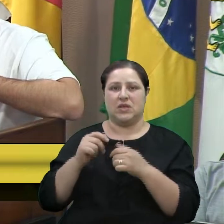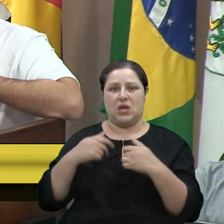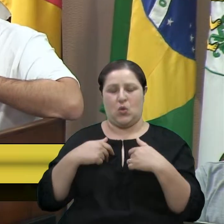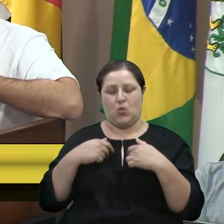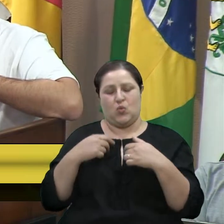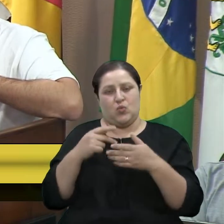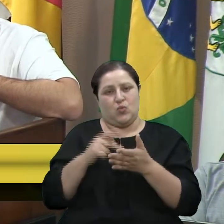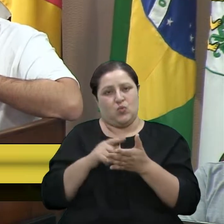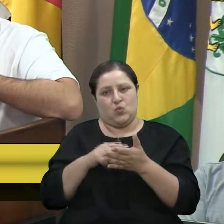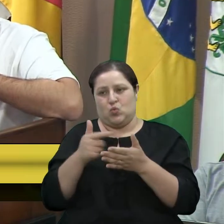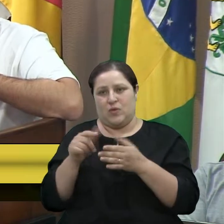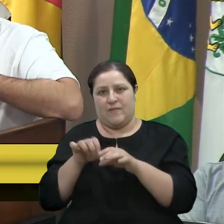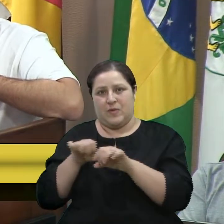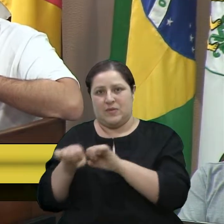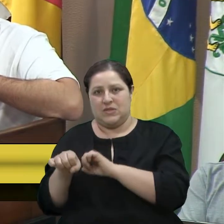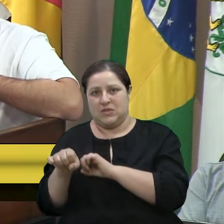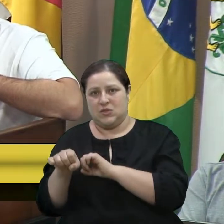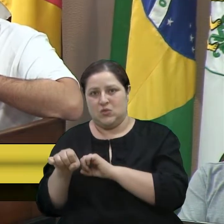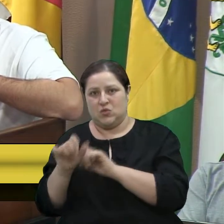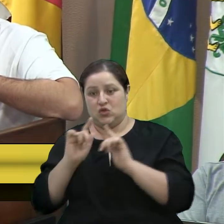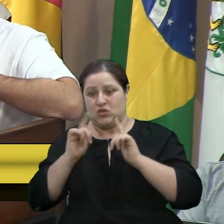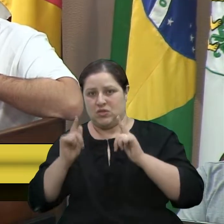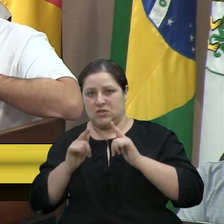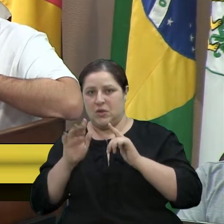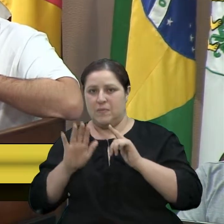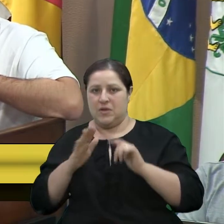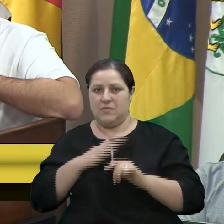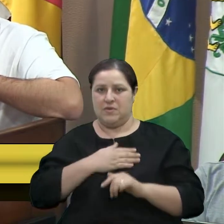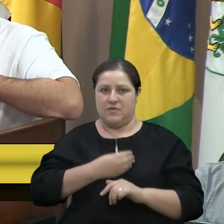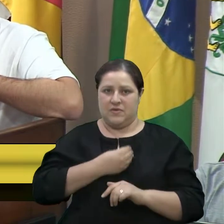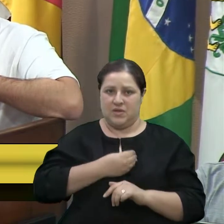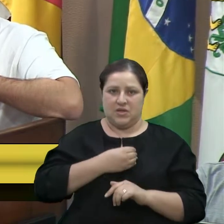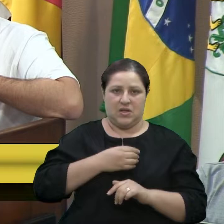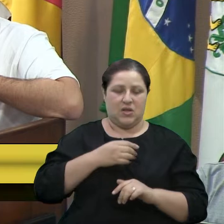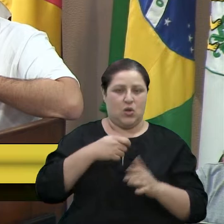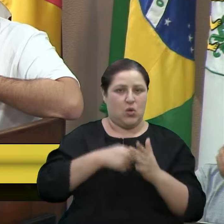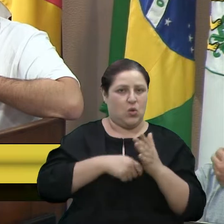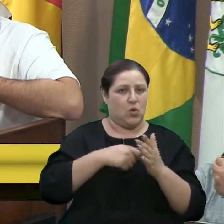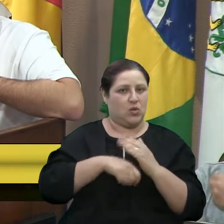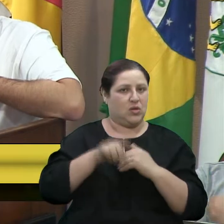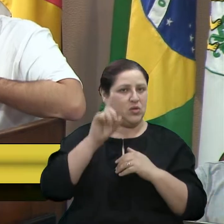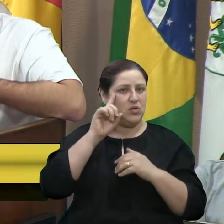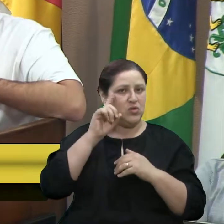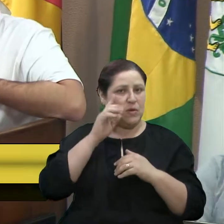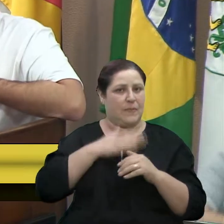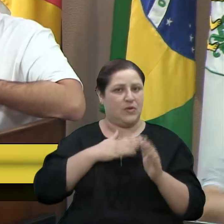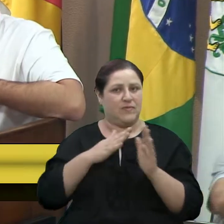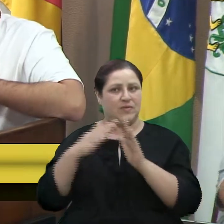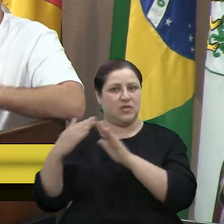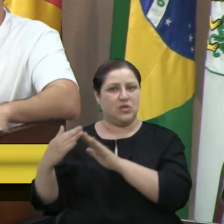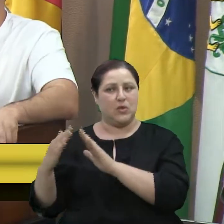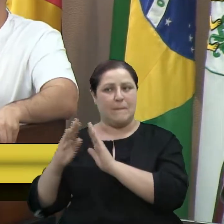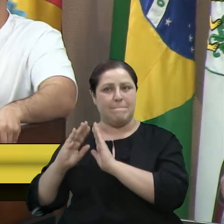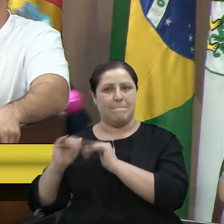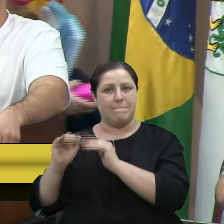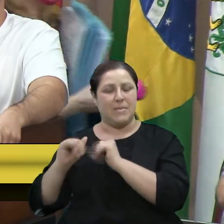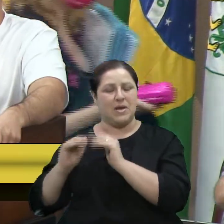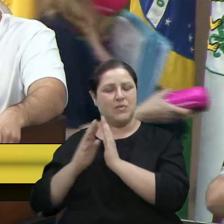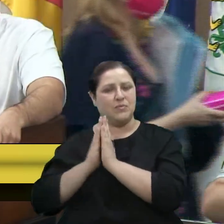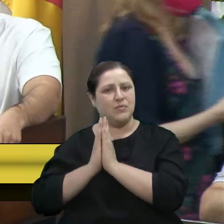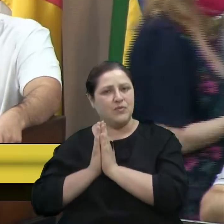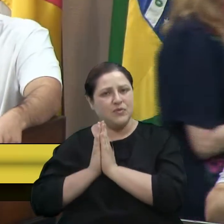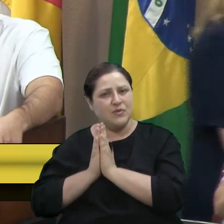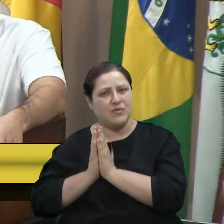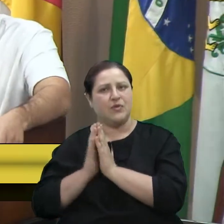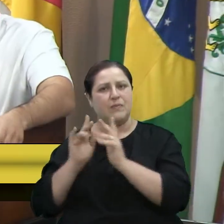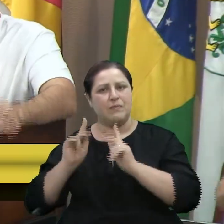gestão, mas eu tenho a luta do dia a dia que os meus vizinhos uma parte, senhor vereador, quando possível, me pedem, me imploram, o pessoal do